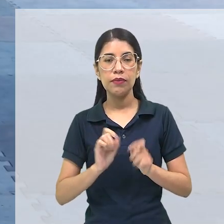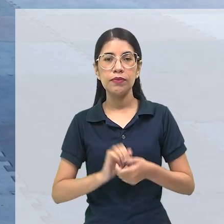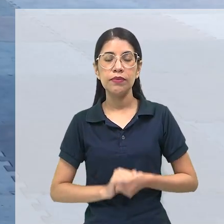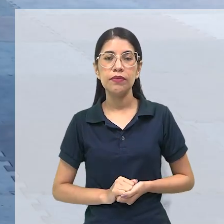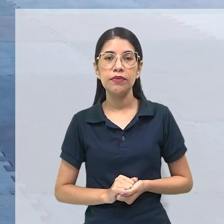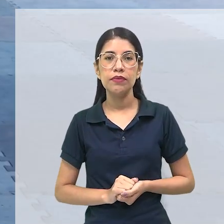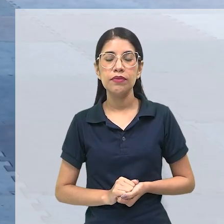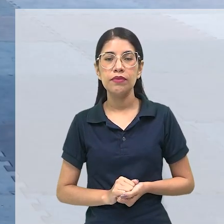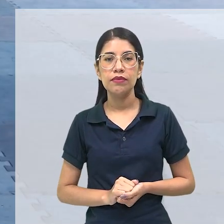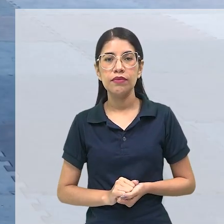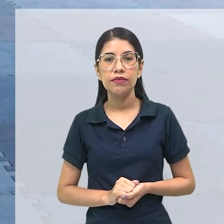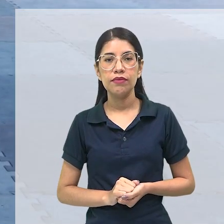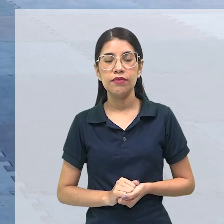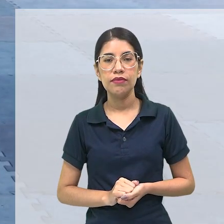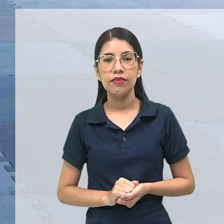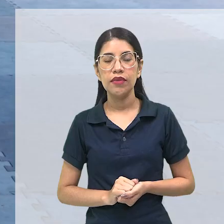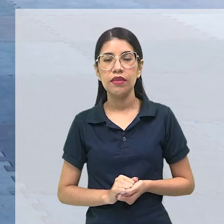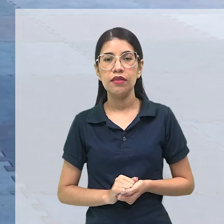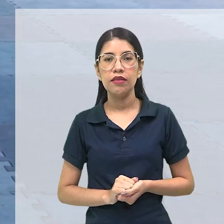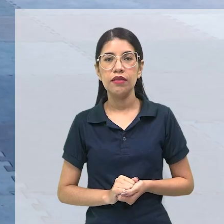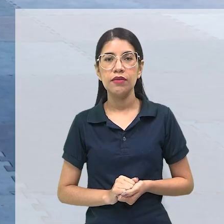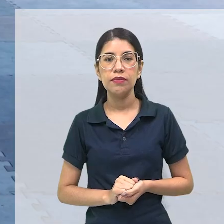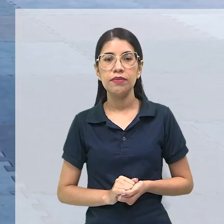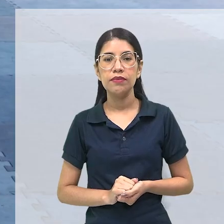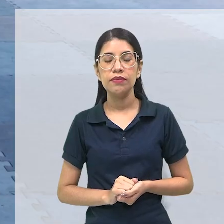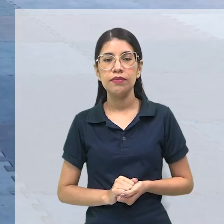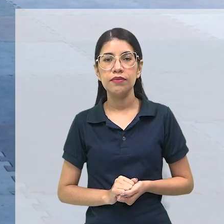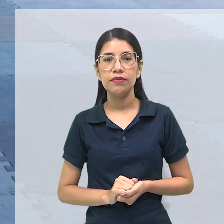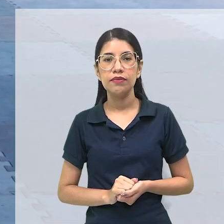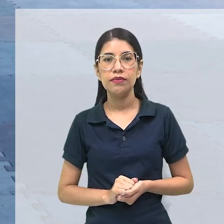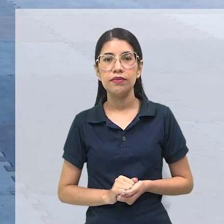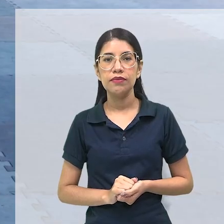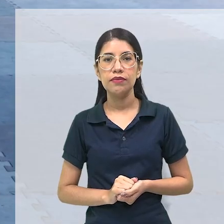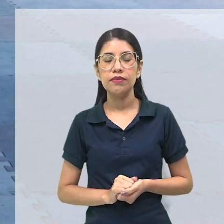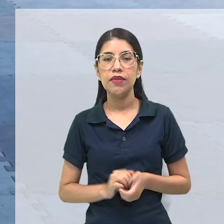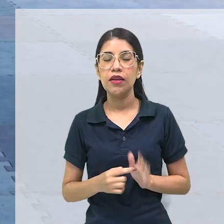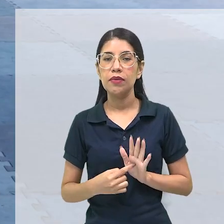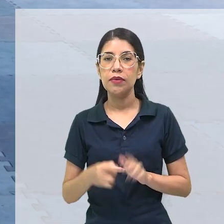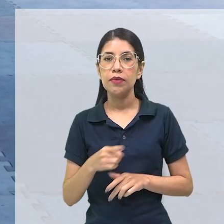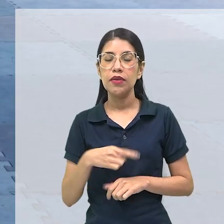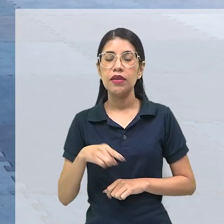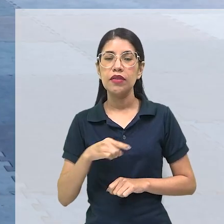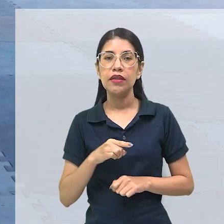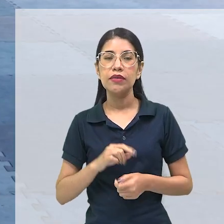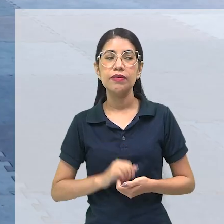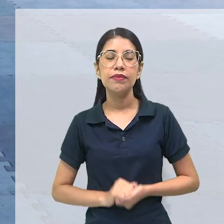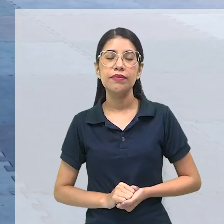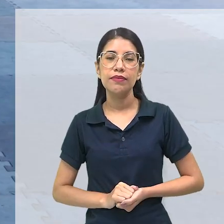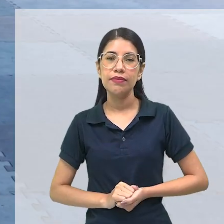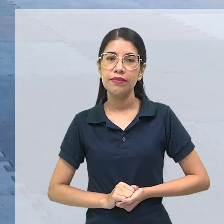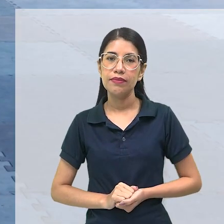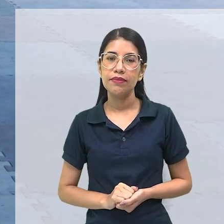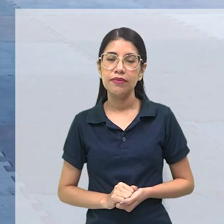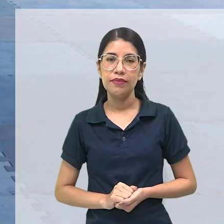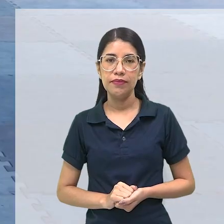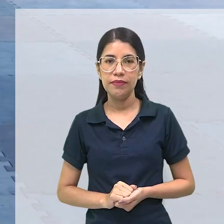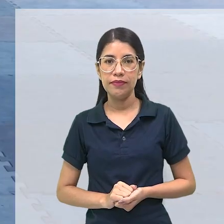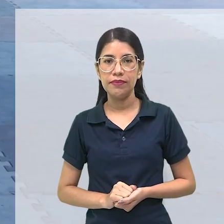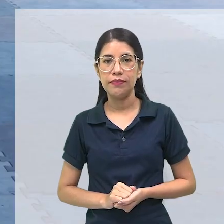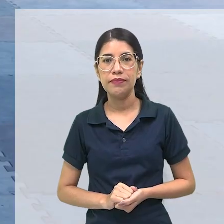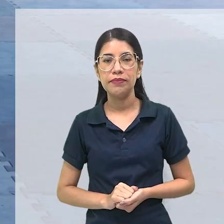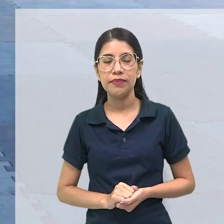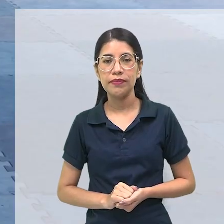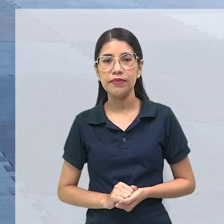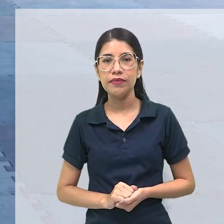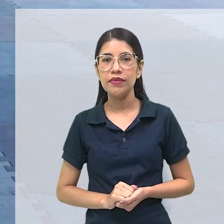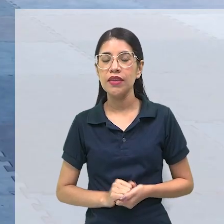Messias Amaral, para mostrar para vocês alguns exercícios básicos de luta livre, tá? Então vai ser o seguinte, a gente